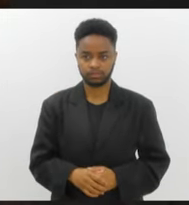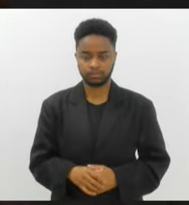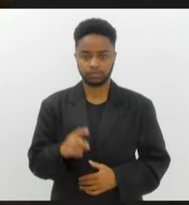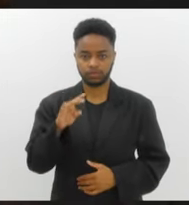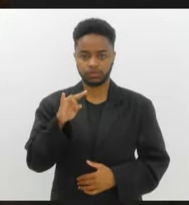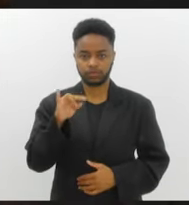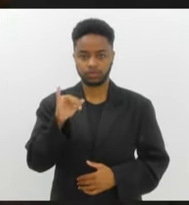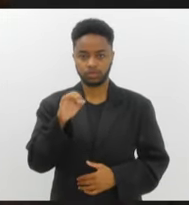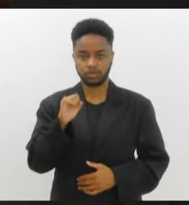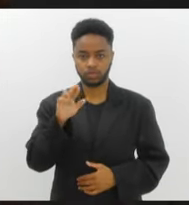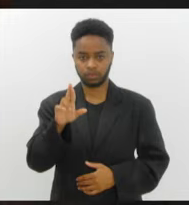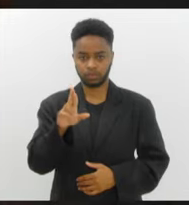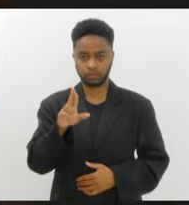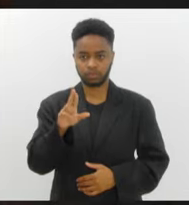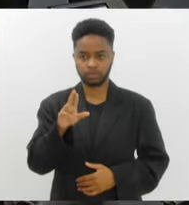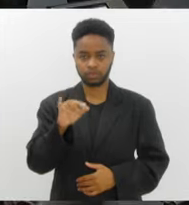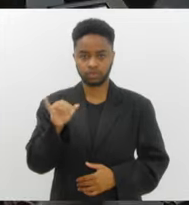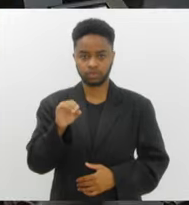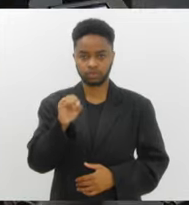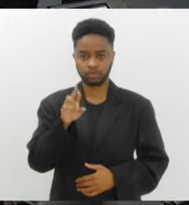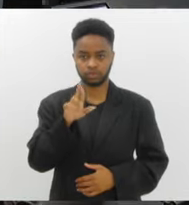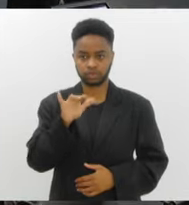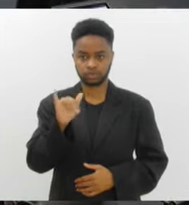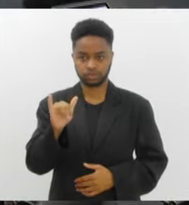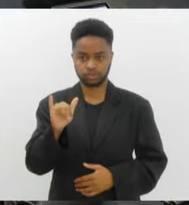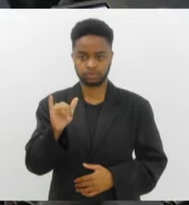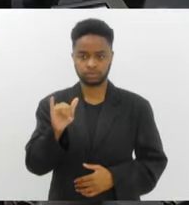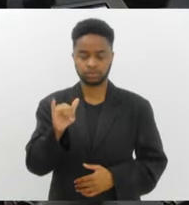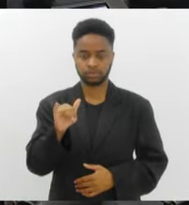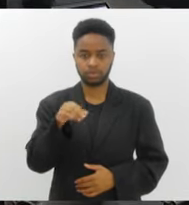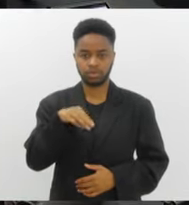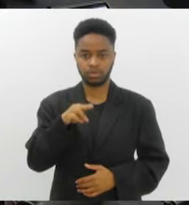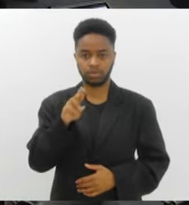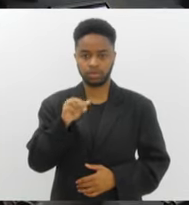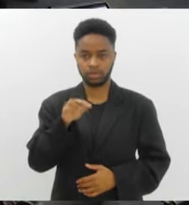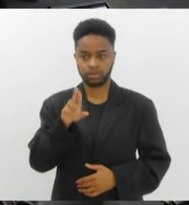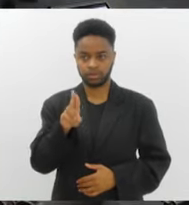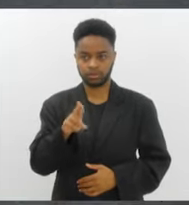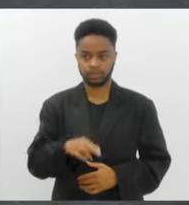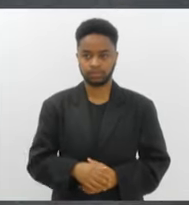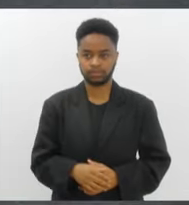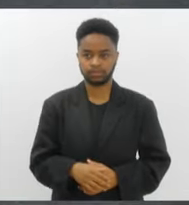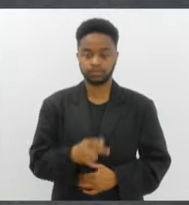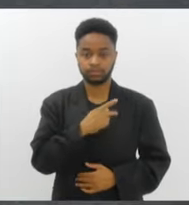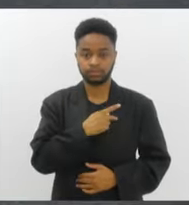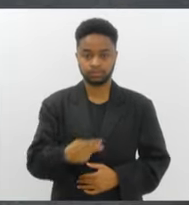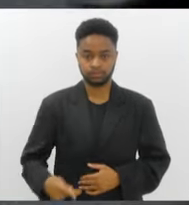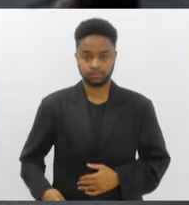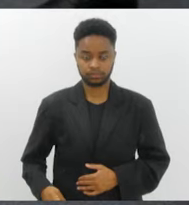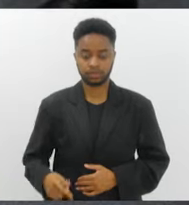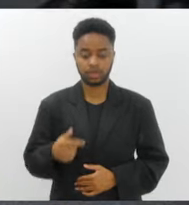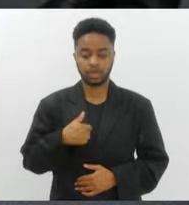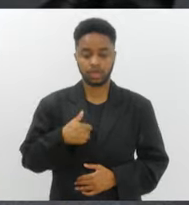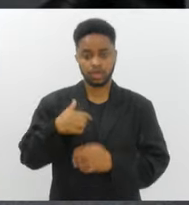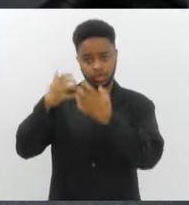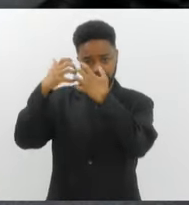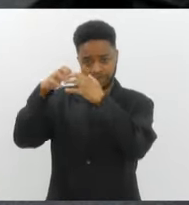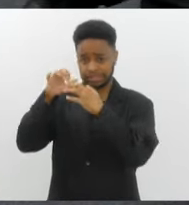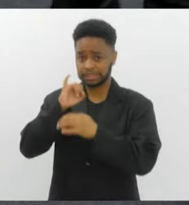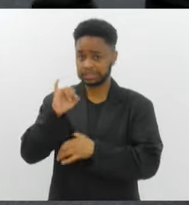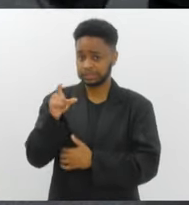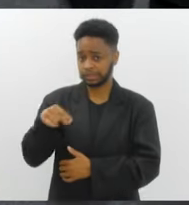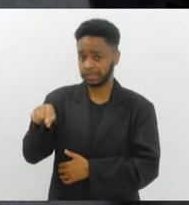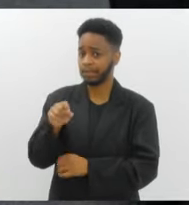Vitor Júnior, Jordi, Renan Jordi, Munir. Presidente, vou refletir se eles podem, né?